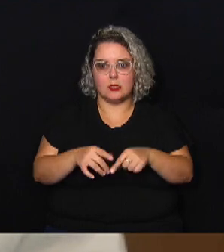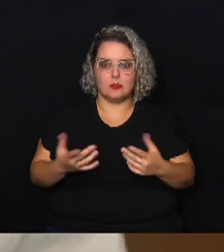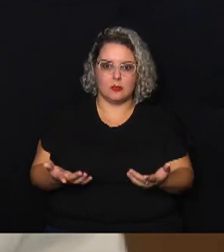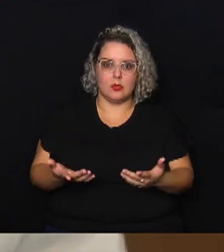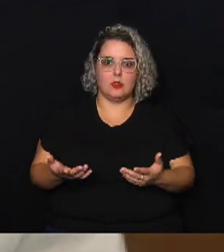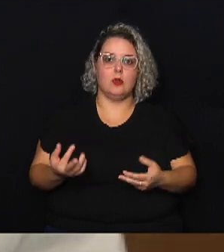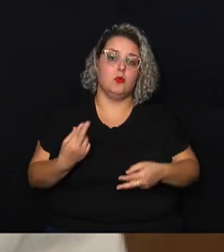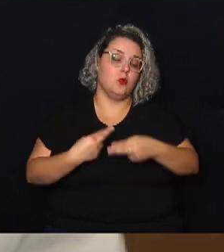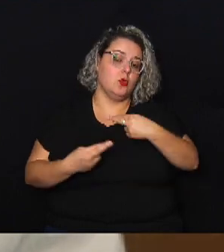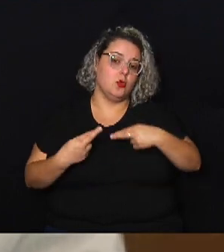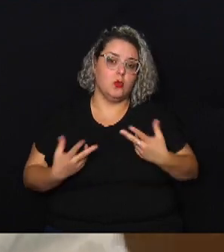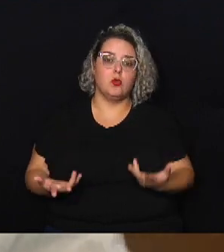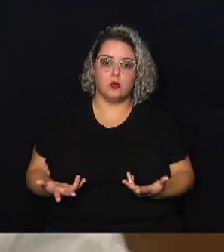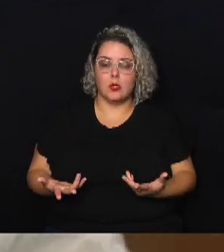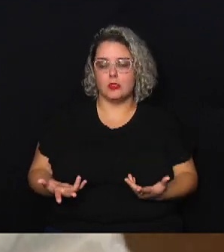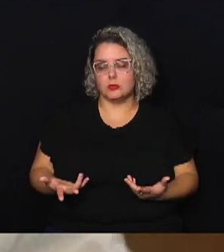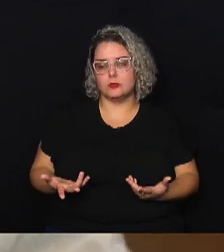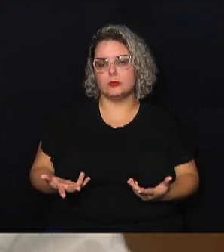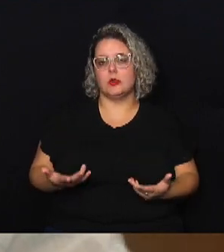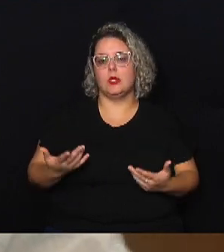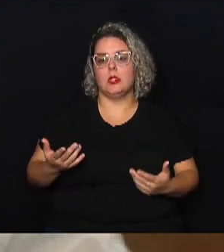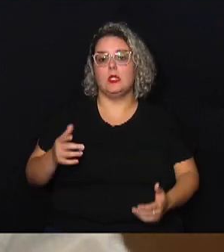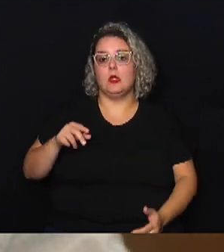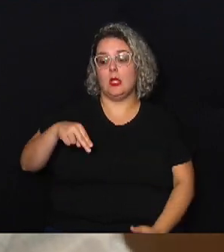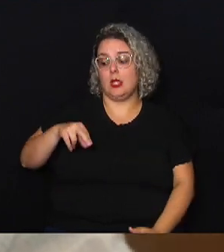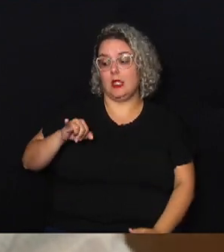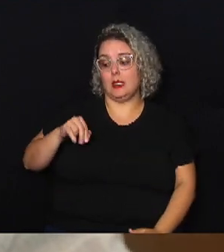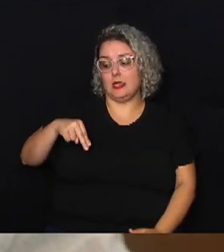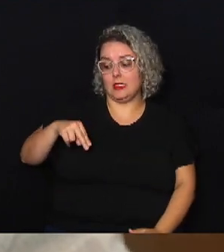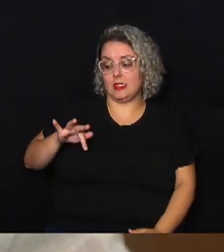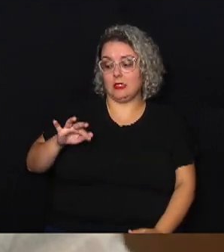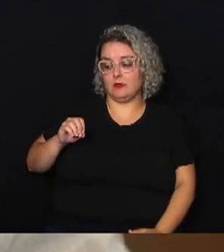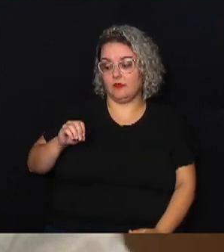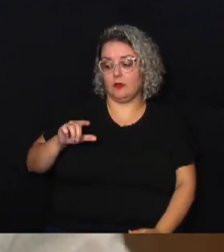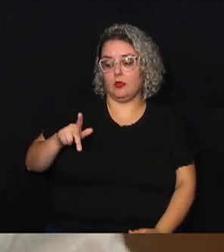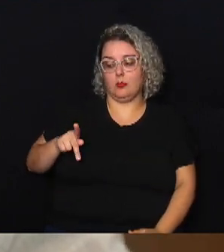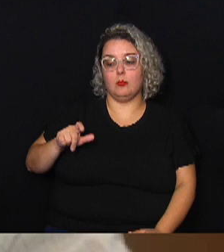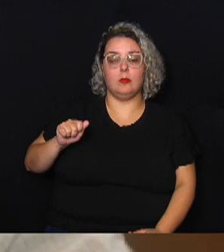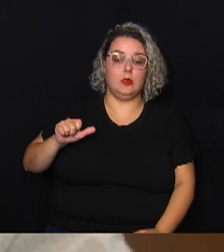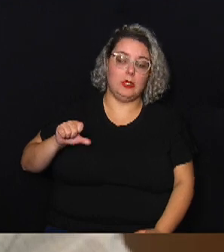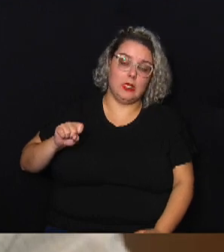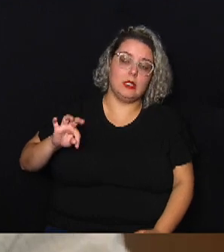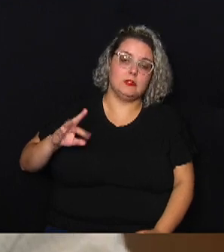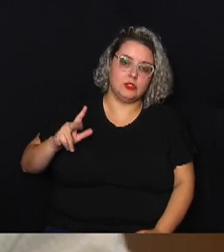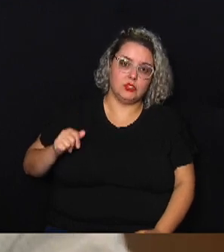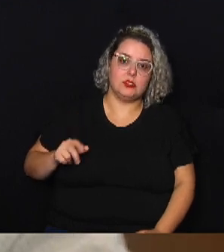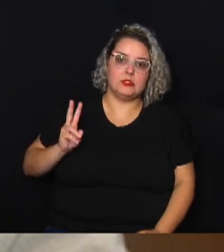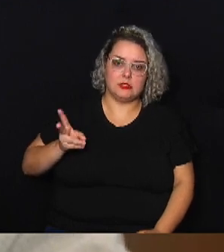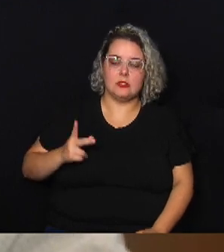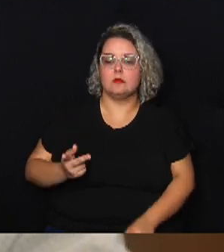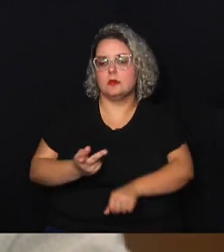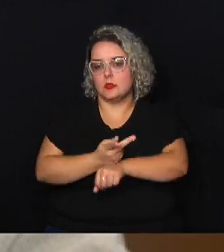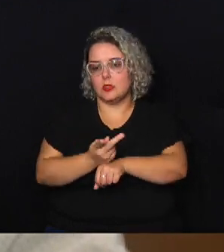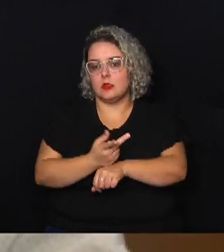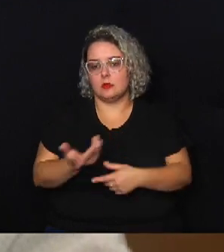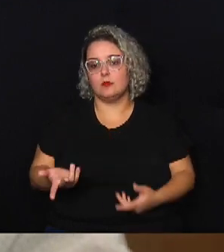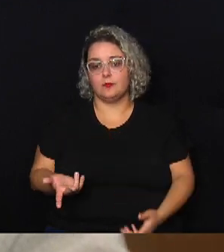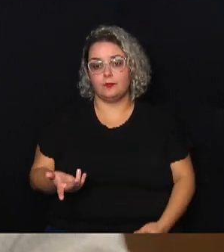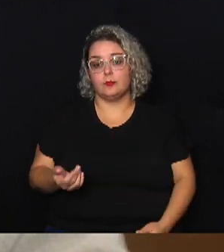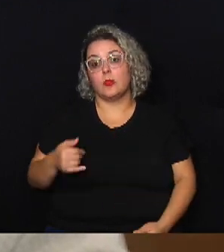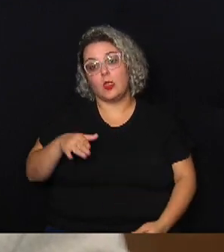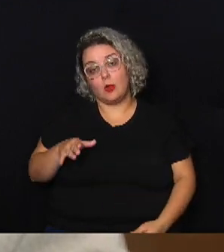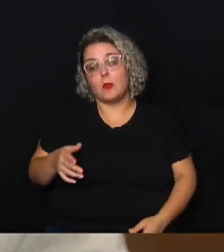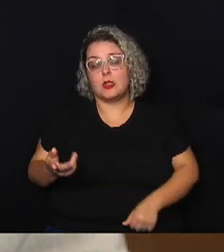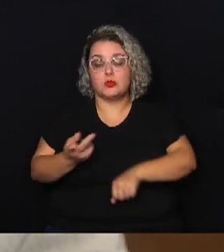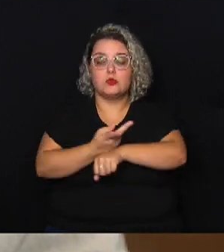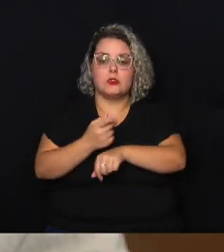no relacionamento. Então, a ninfoplastia é o que mais procura, e uma que tem sido mais procurada também